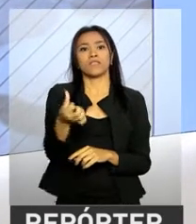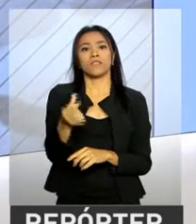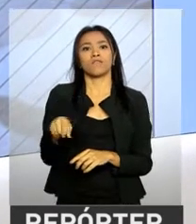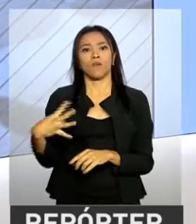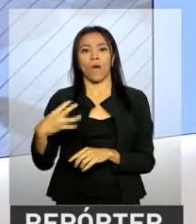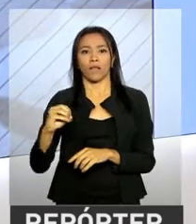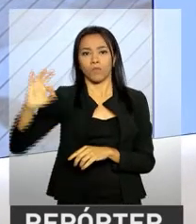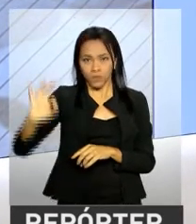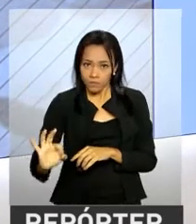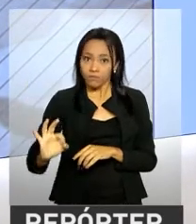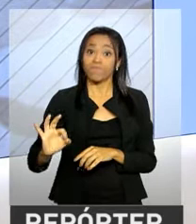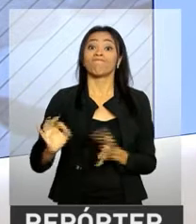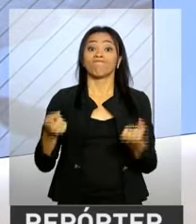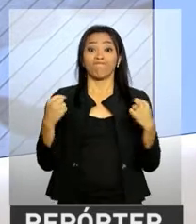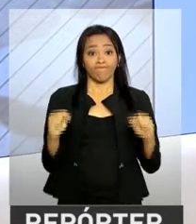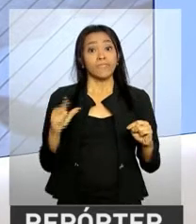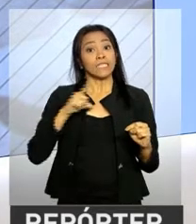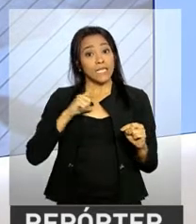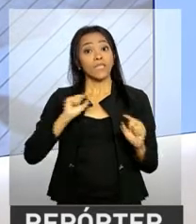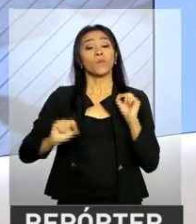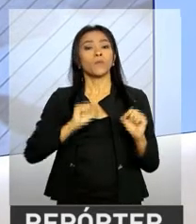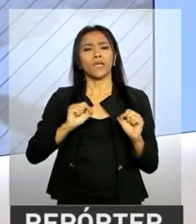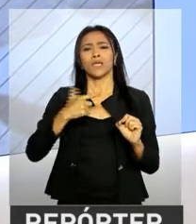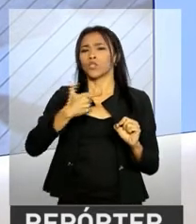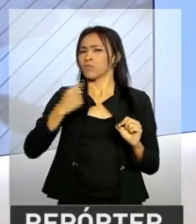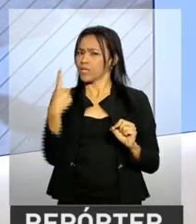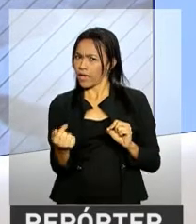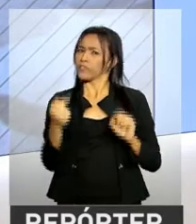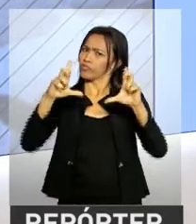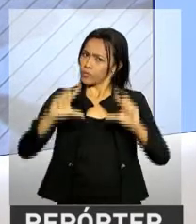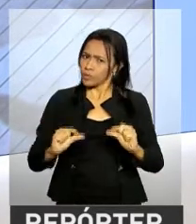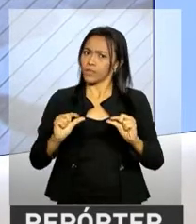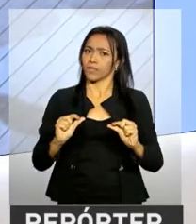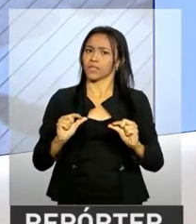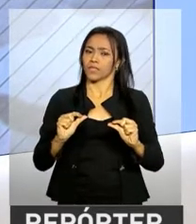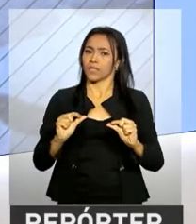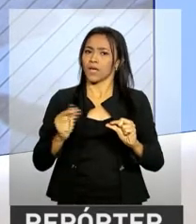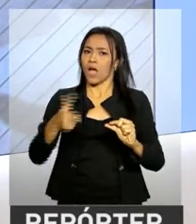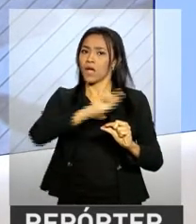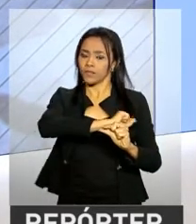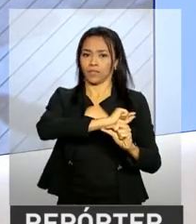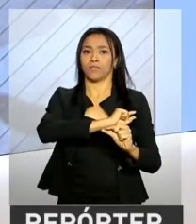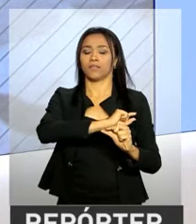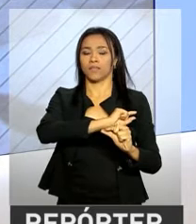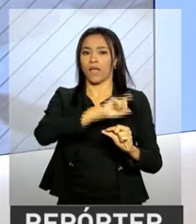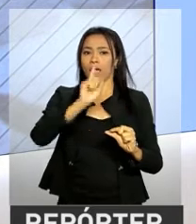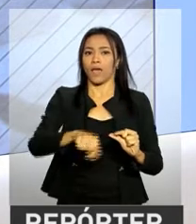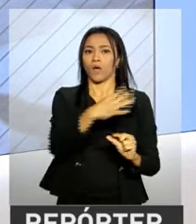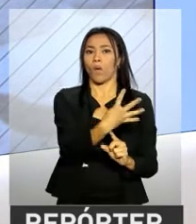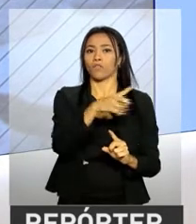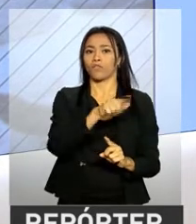6,40 por cento a previsão para o ano que vem também caiu a antes para antes era de